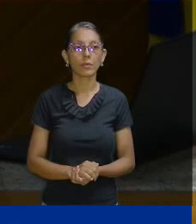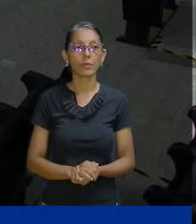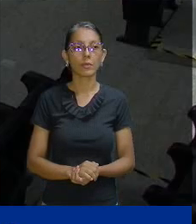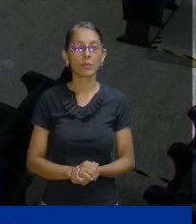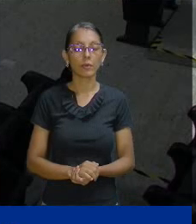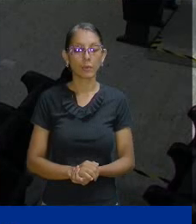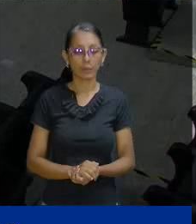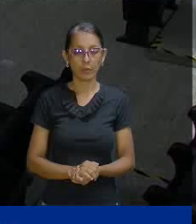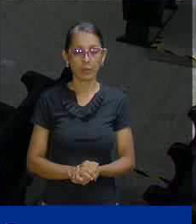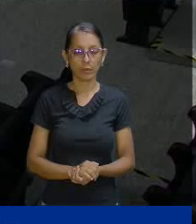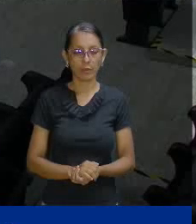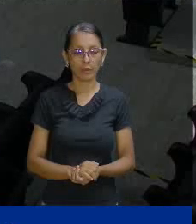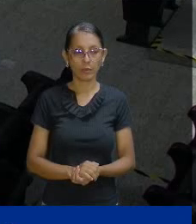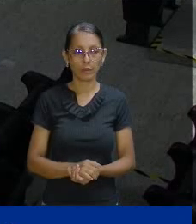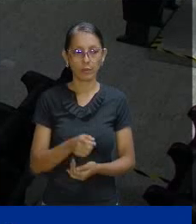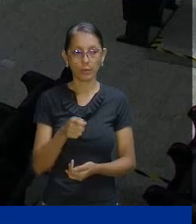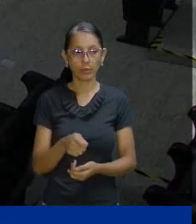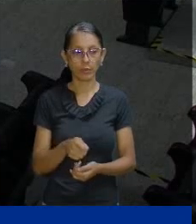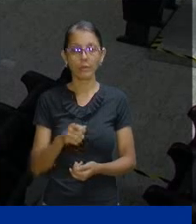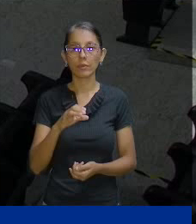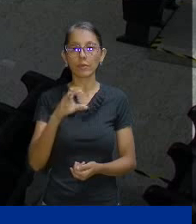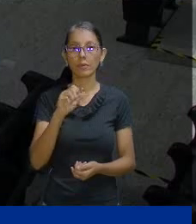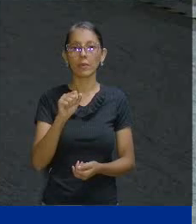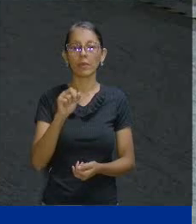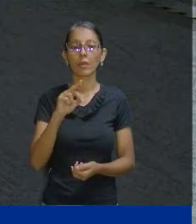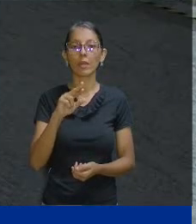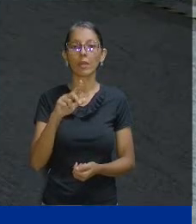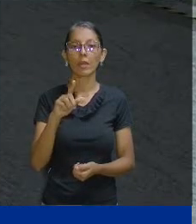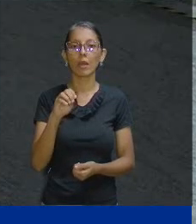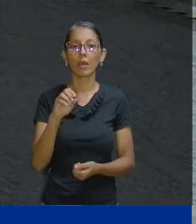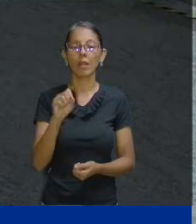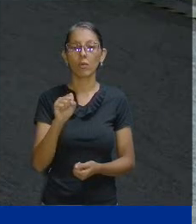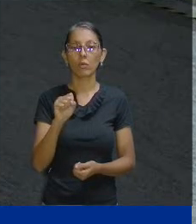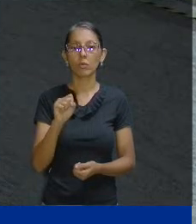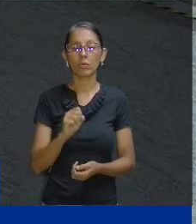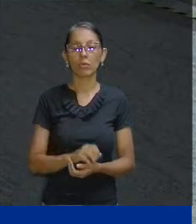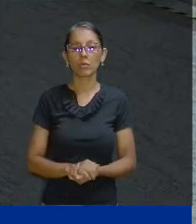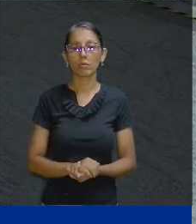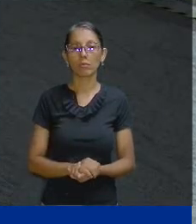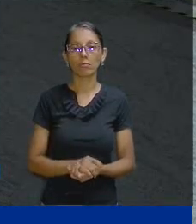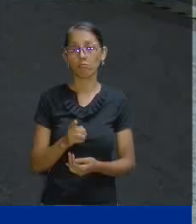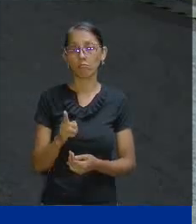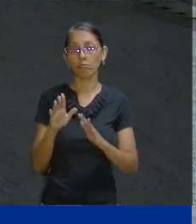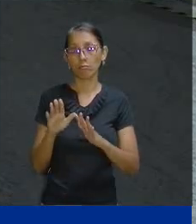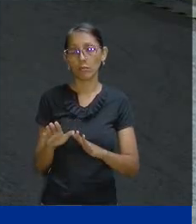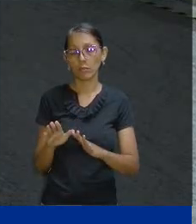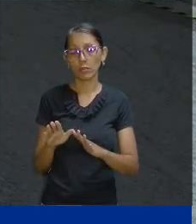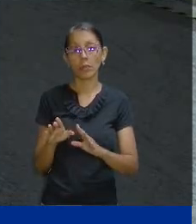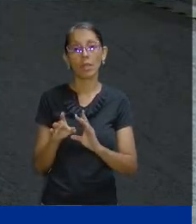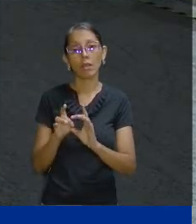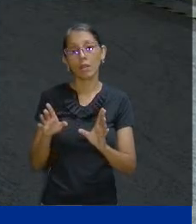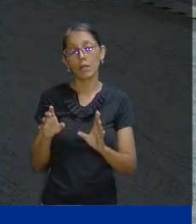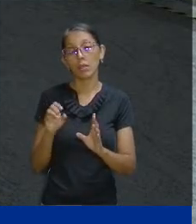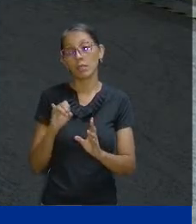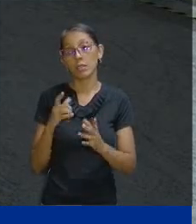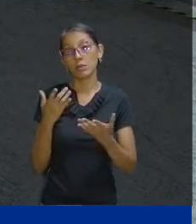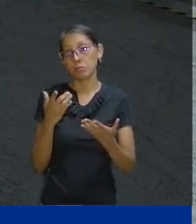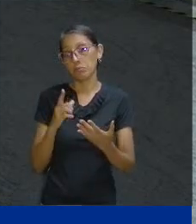Doutor Carlos Fernando, se quiser ficar conosco, vai ser um prazer, mas o senhor já está dispensado. Plenário. Muito obrigado, senhor presidente. Eu vou me